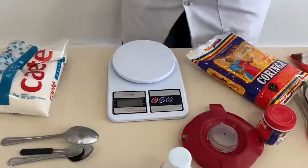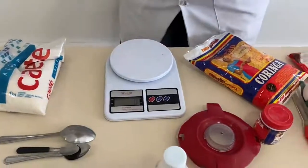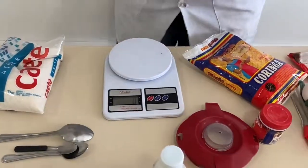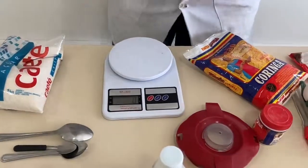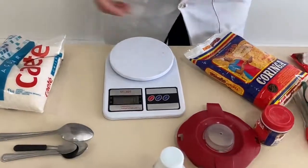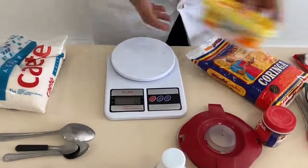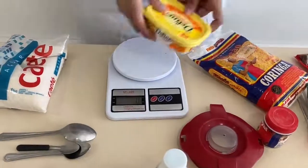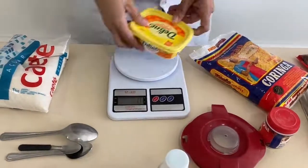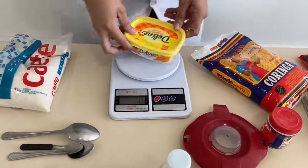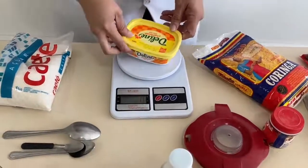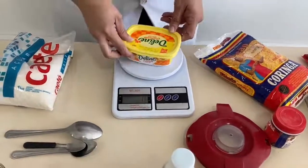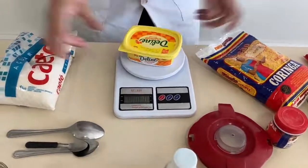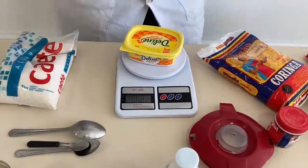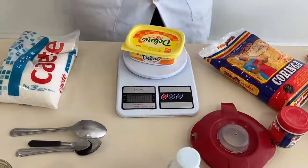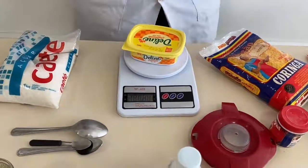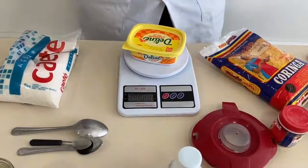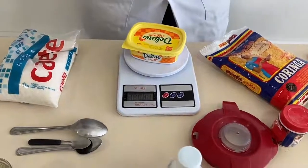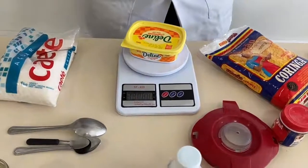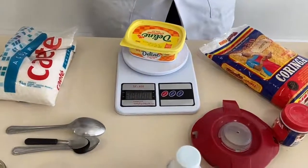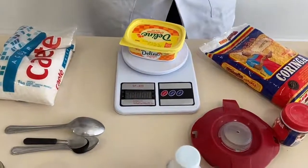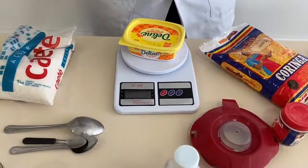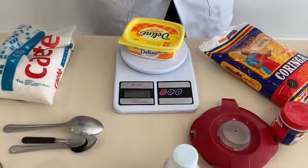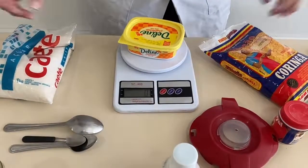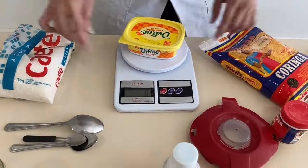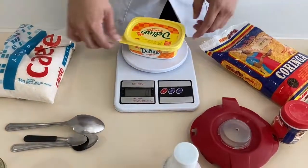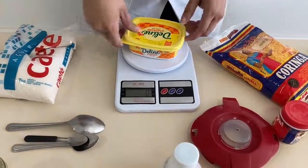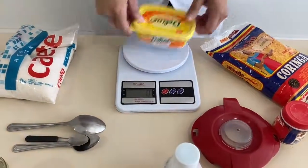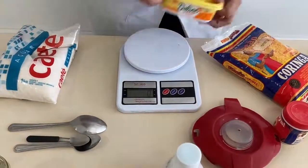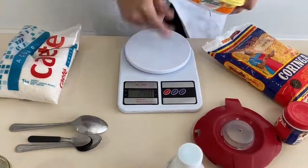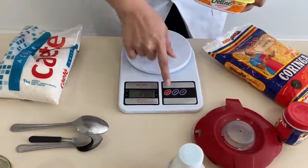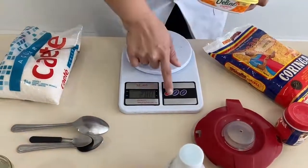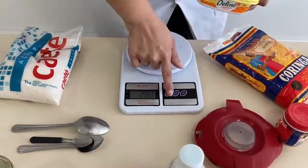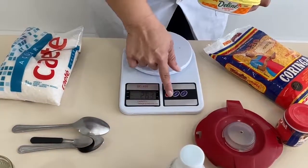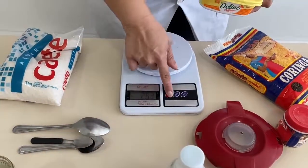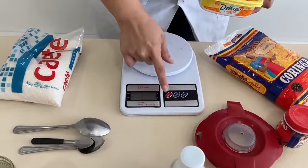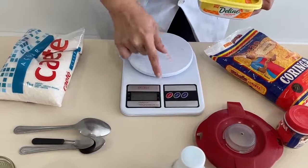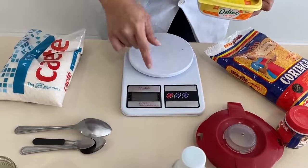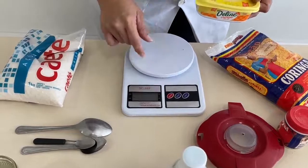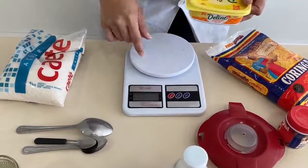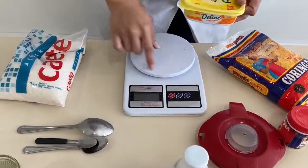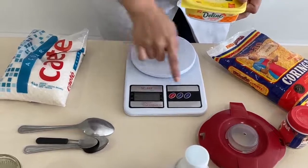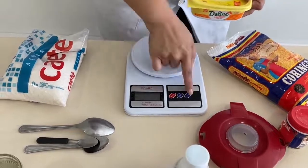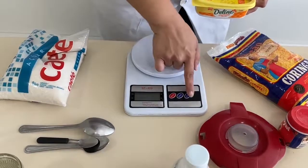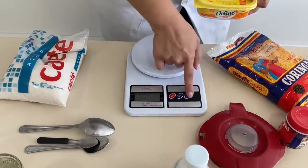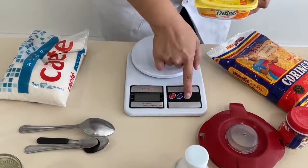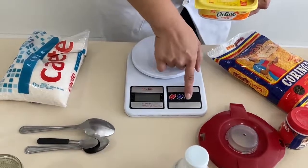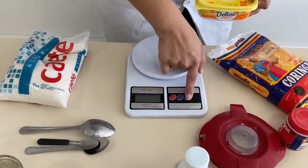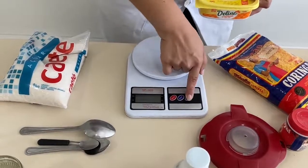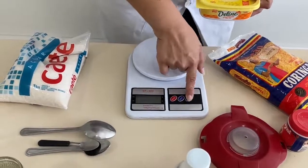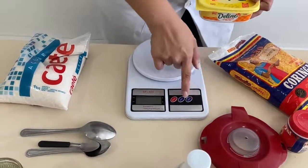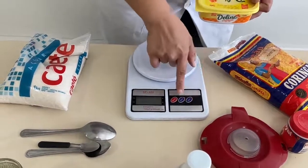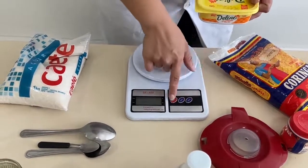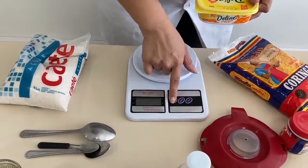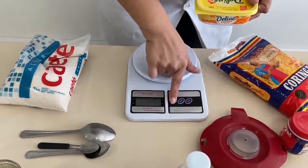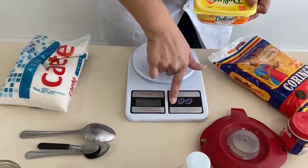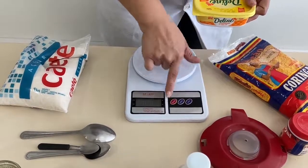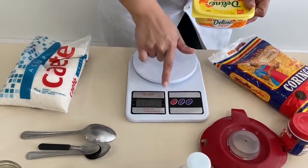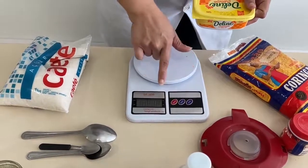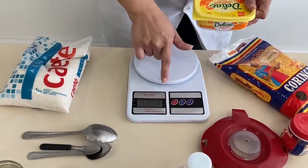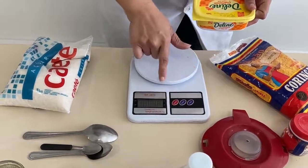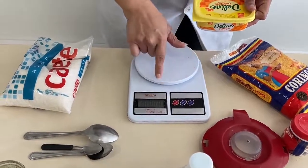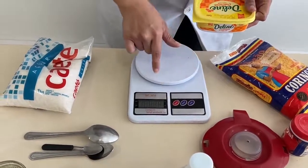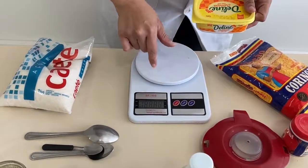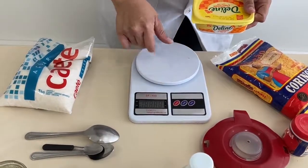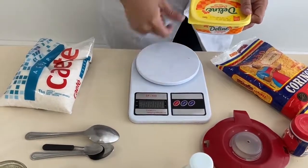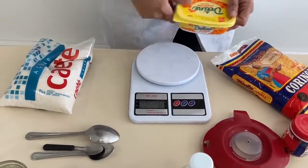Por exemplo, posso medir isso aqui, não é isso? Ó, passa errado. Pro Maria, falha nossa.